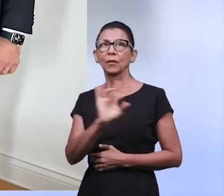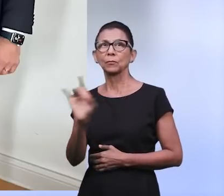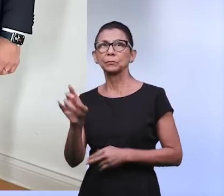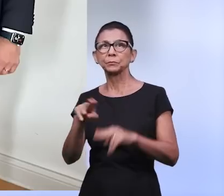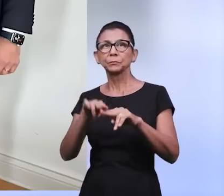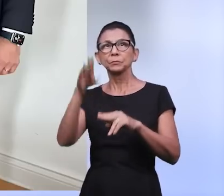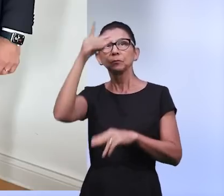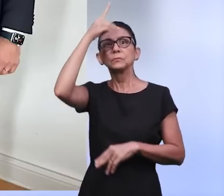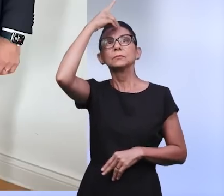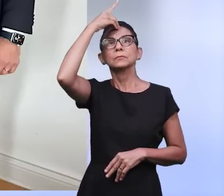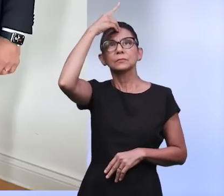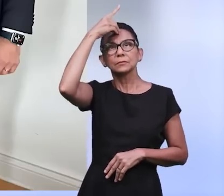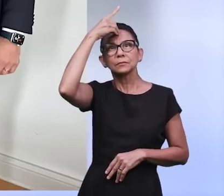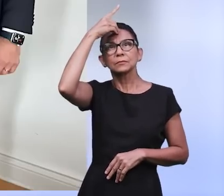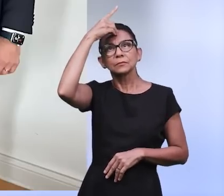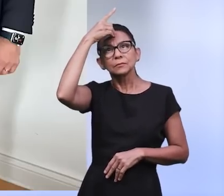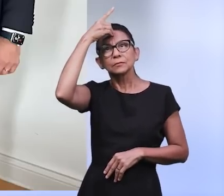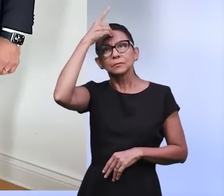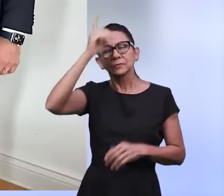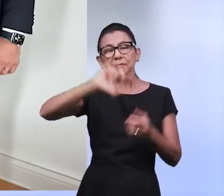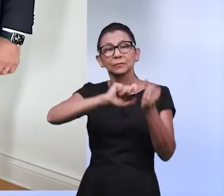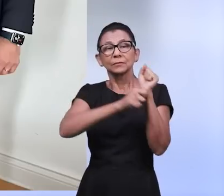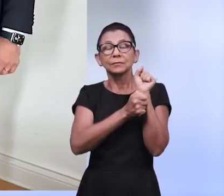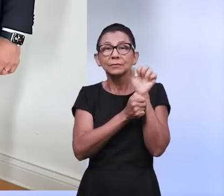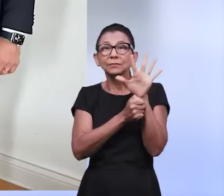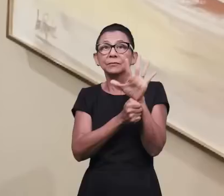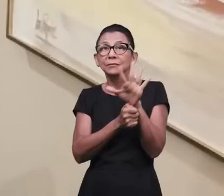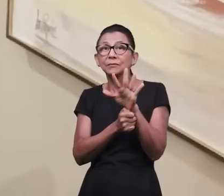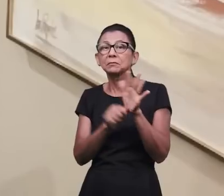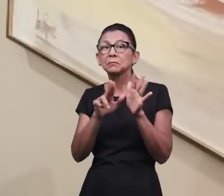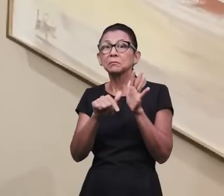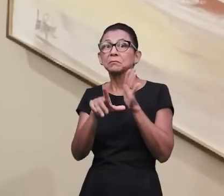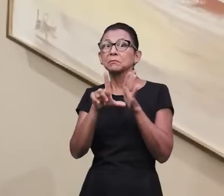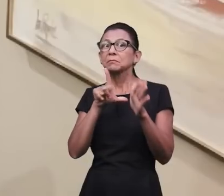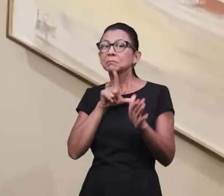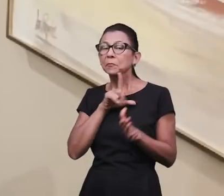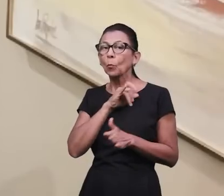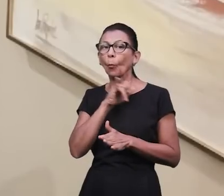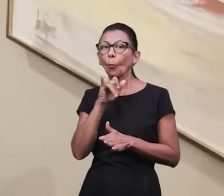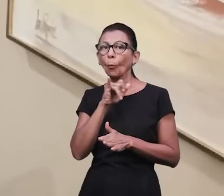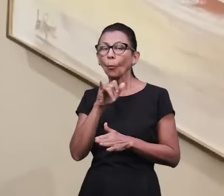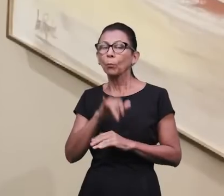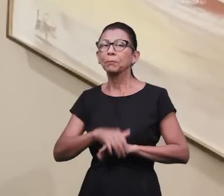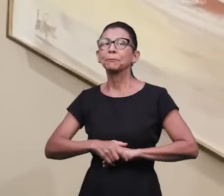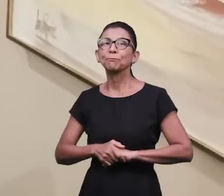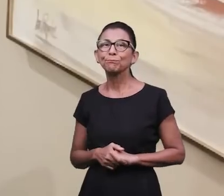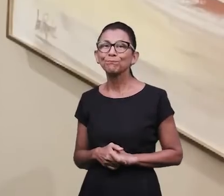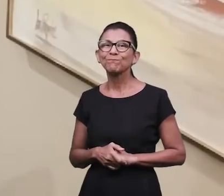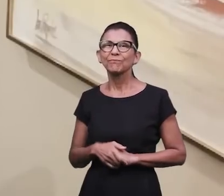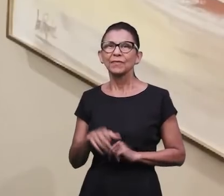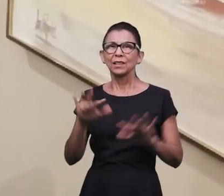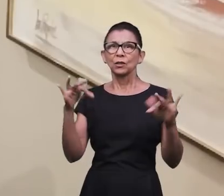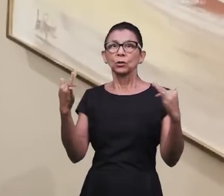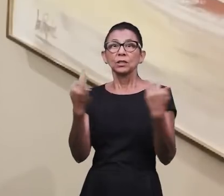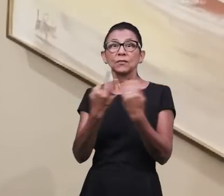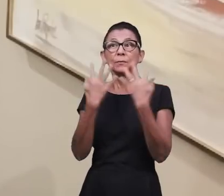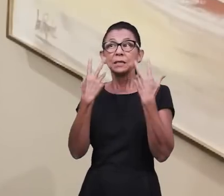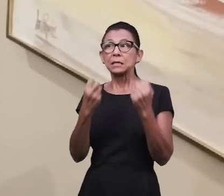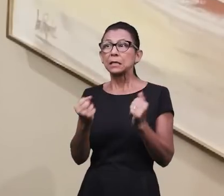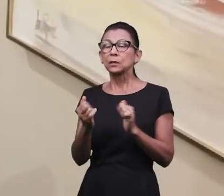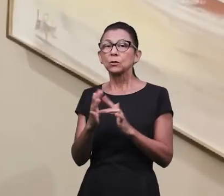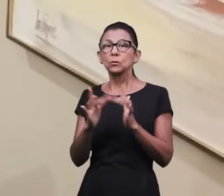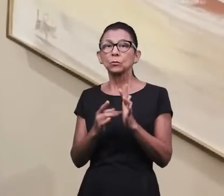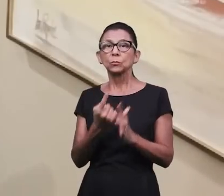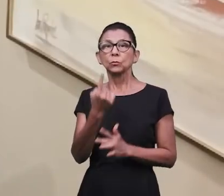dos dons espirituais, revelando segredos jamais contados. Houve um grande quebrantamento e toda a família aceitou o Senhor